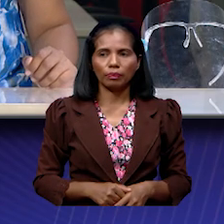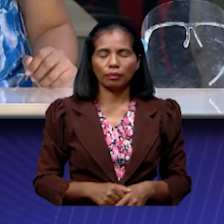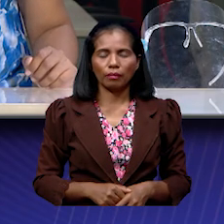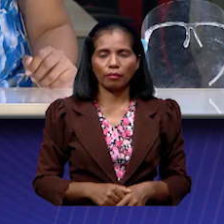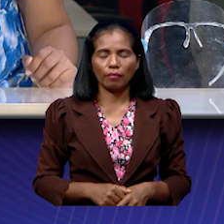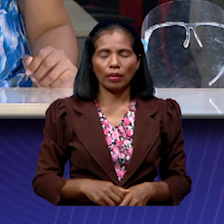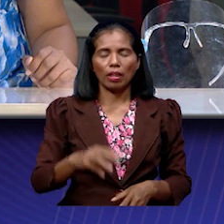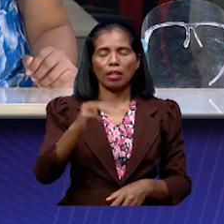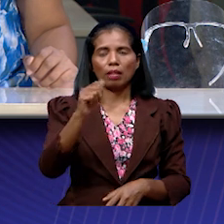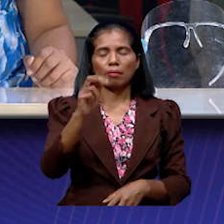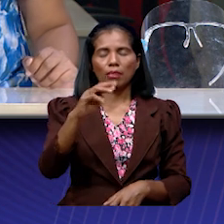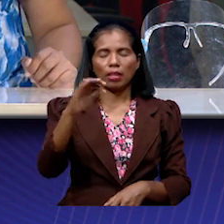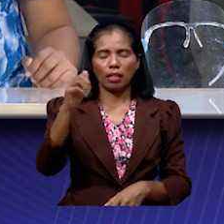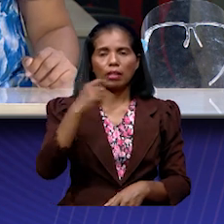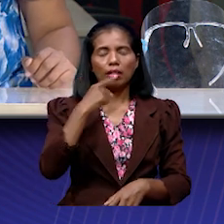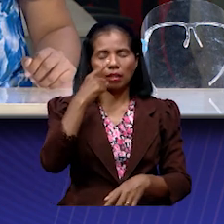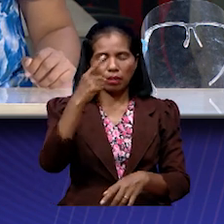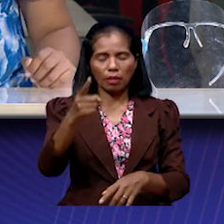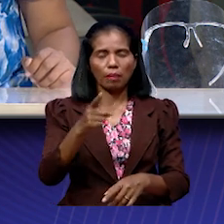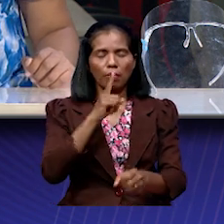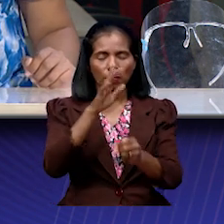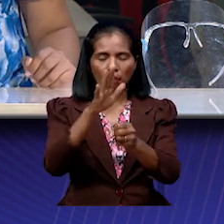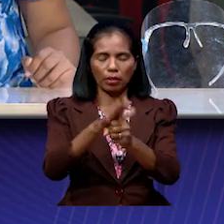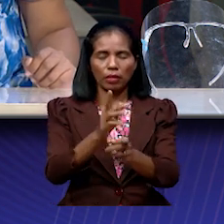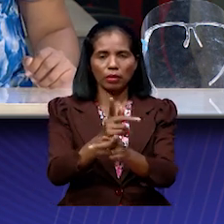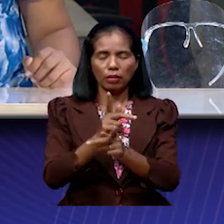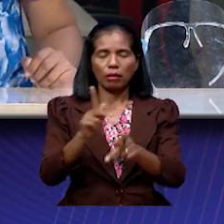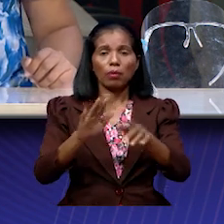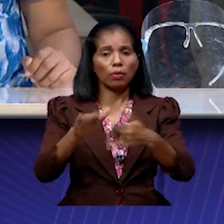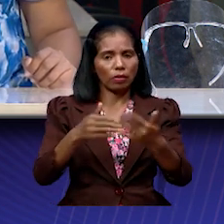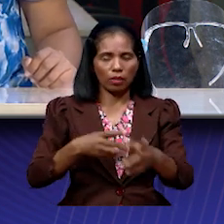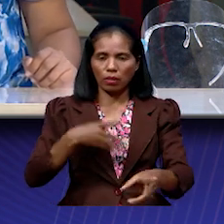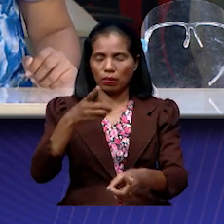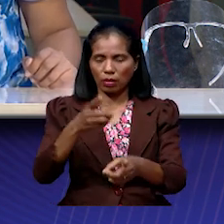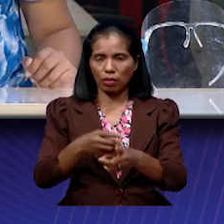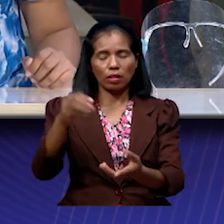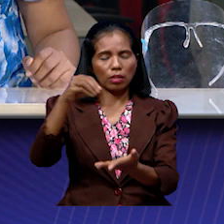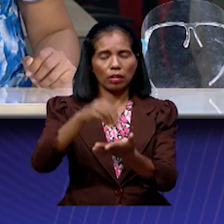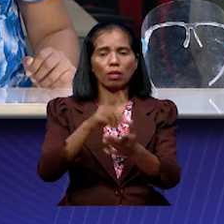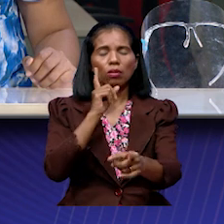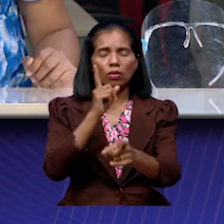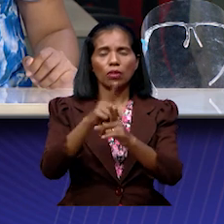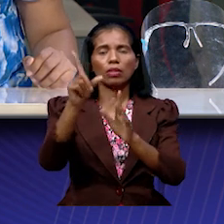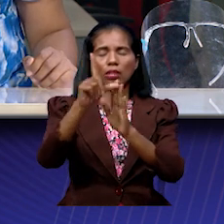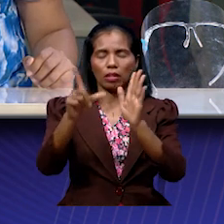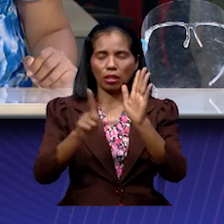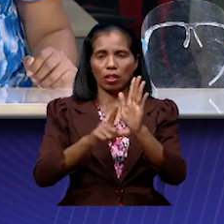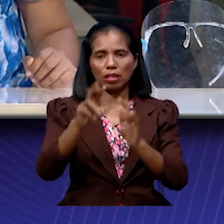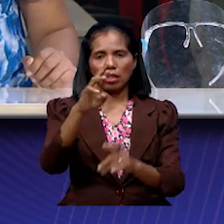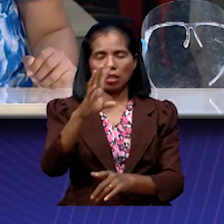Maria Ângela Freitas da Silva promete se protege cidadania direito no se ratur lolos Constituição